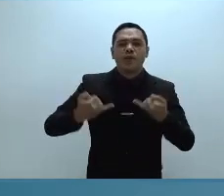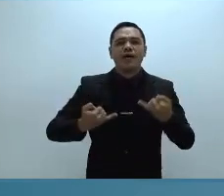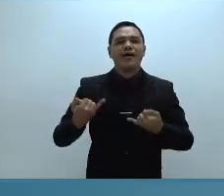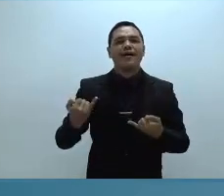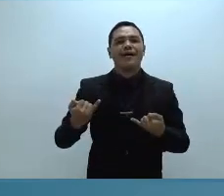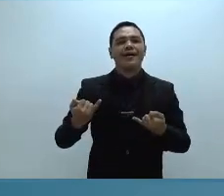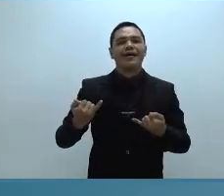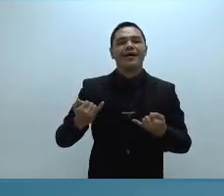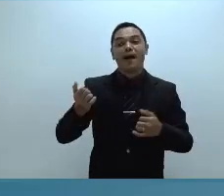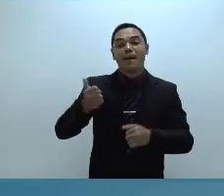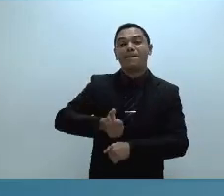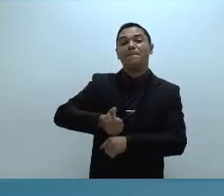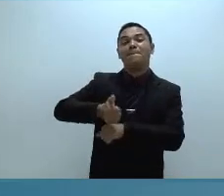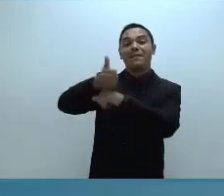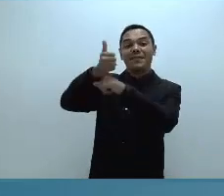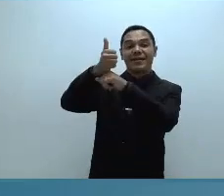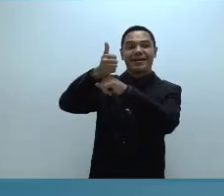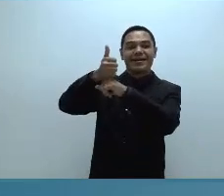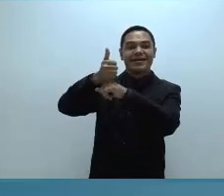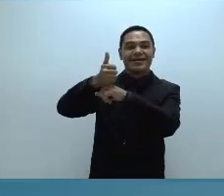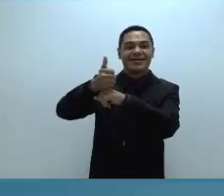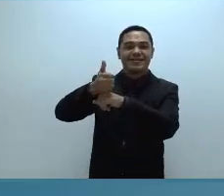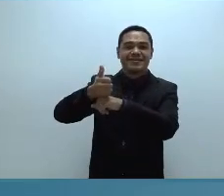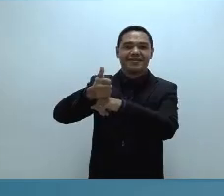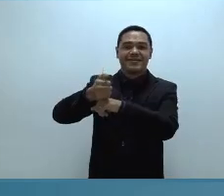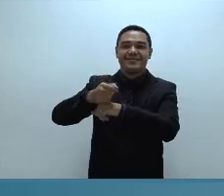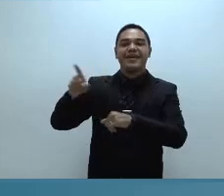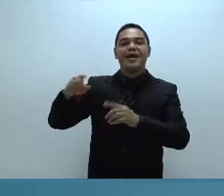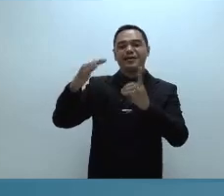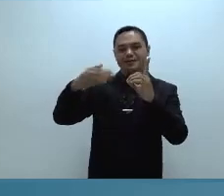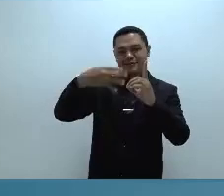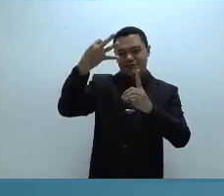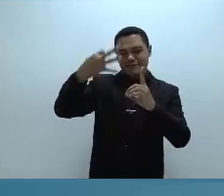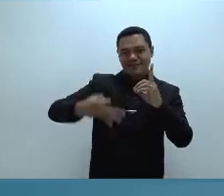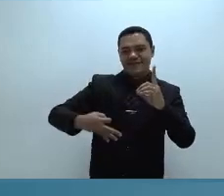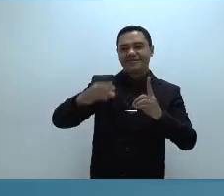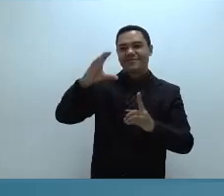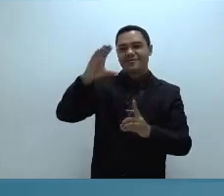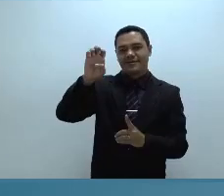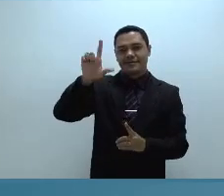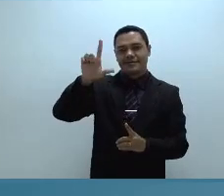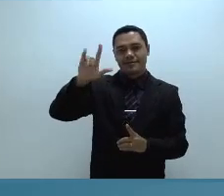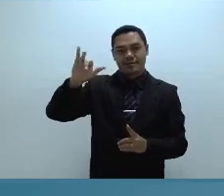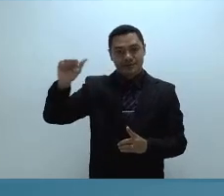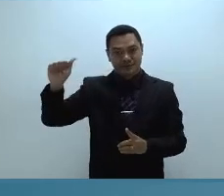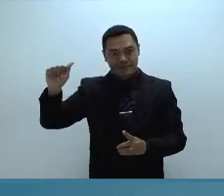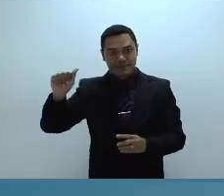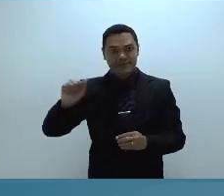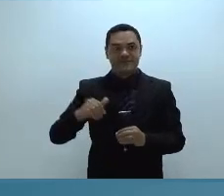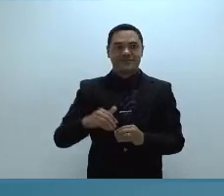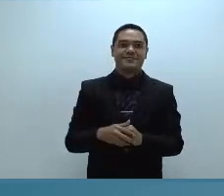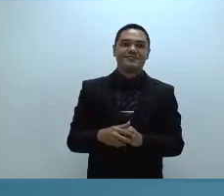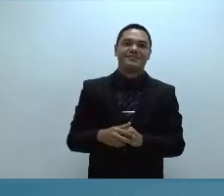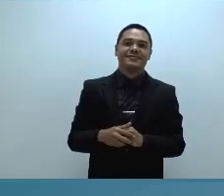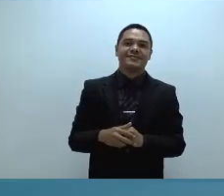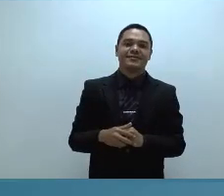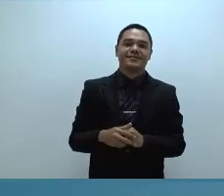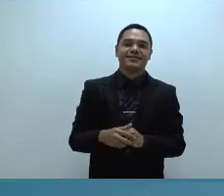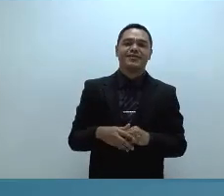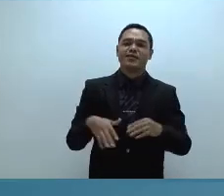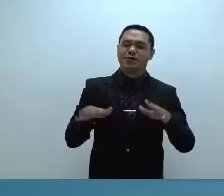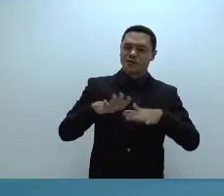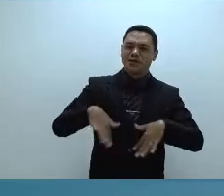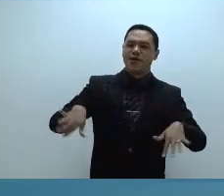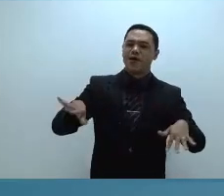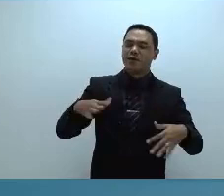premiação da nossa presidente, a desembargadora Célia Regina. Porque para nós não é